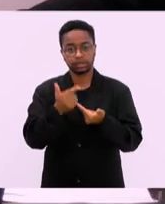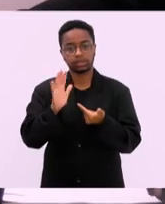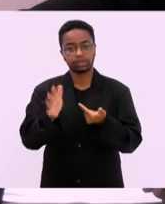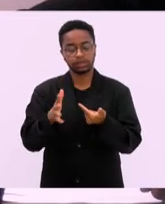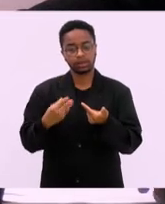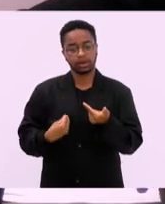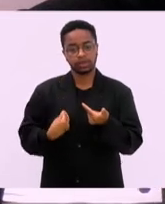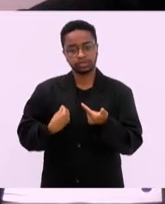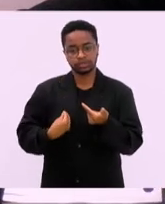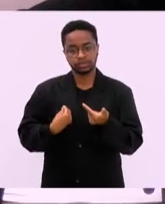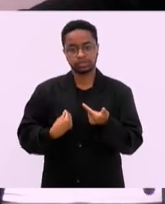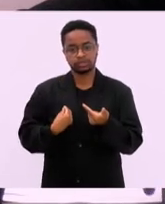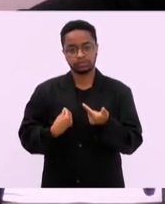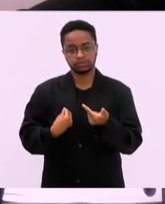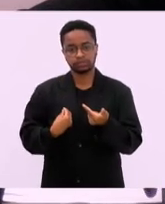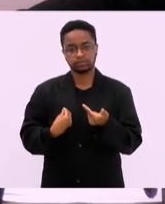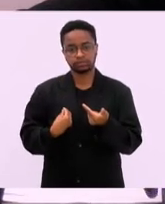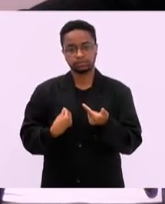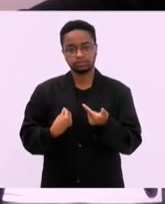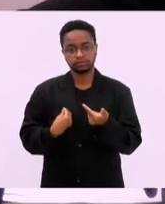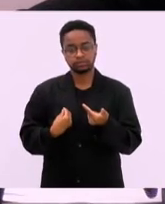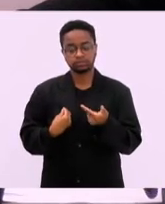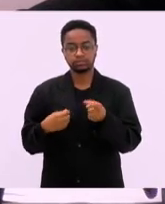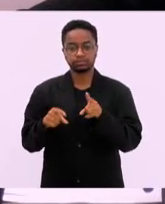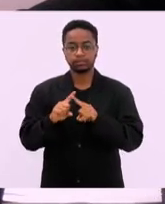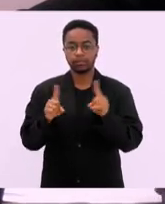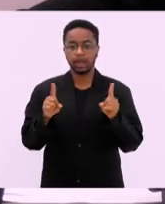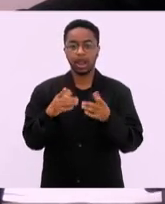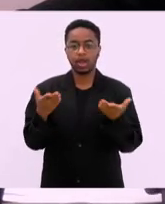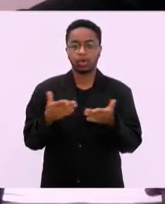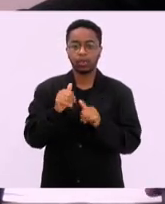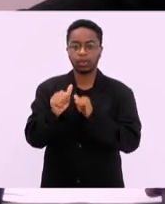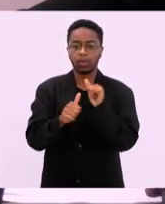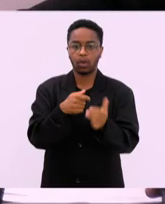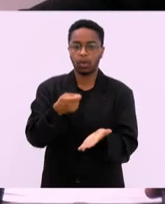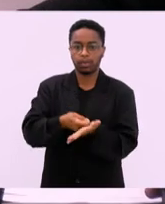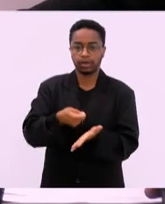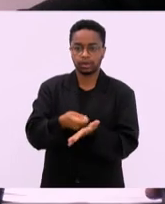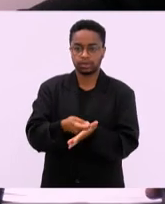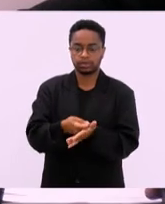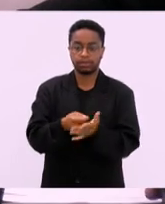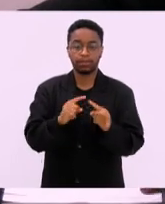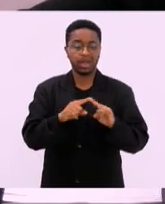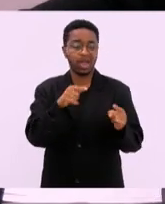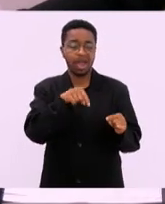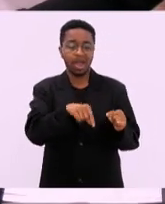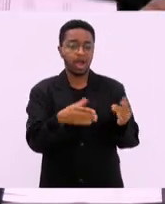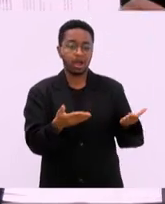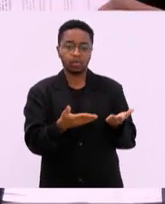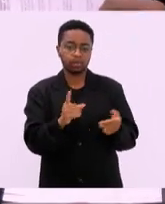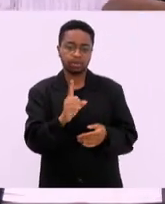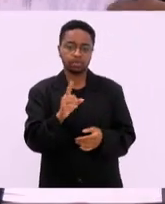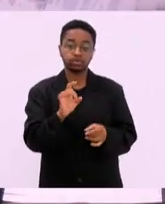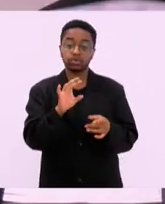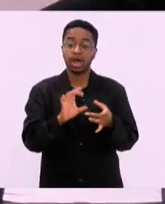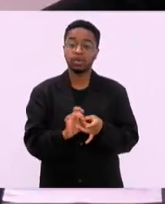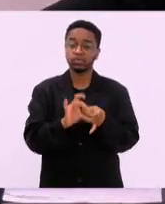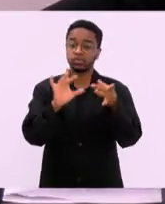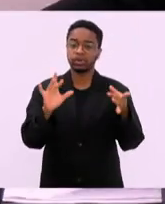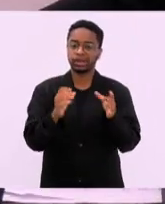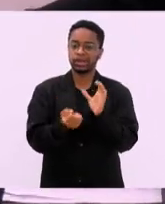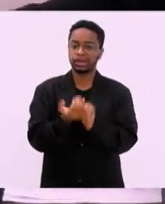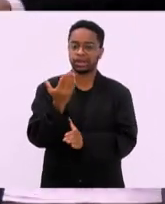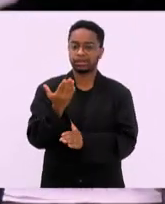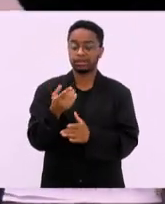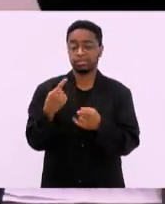existe, enfim, e implementando de maneira obrigatória a questão móvel. Esse aqui não, autoriza o Poder Executivo a criar uma linha de crédito. O